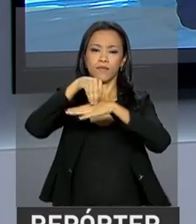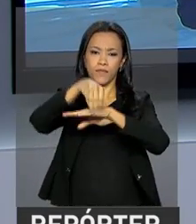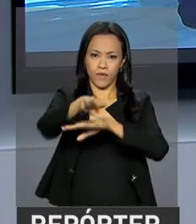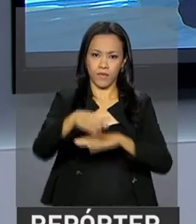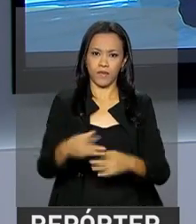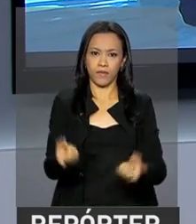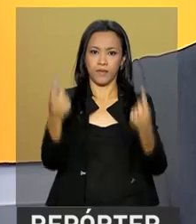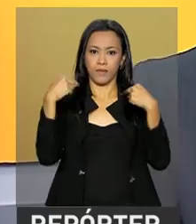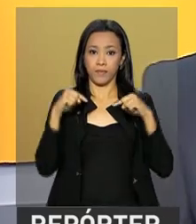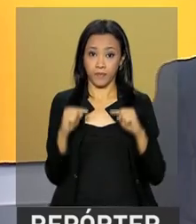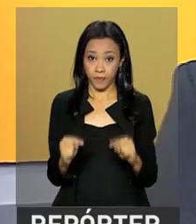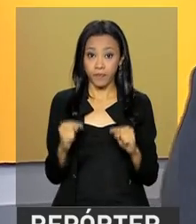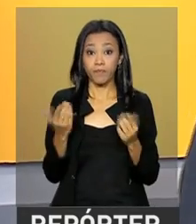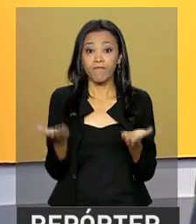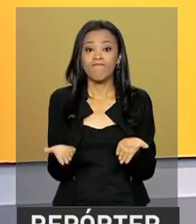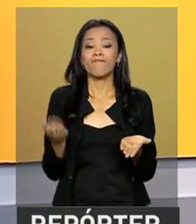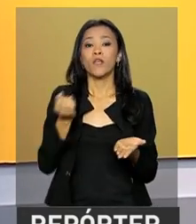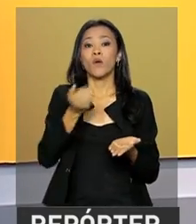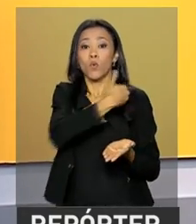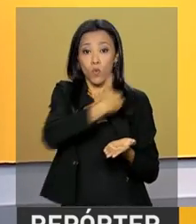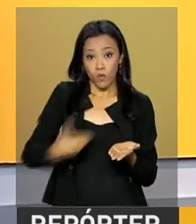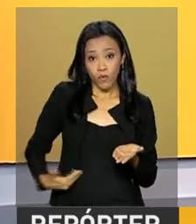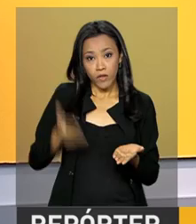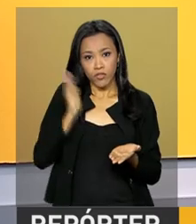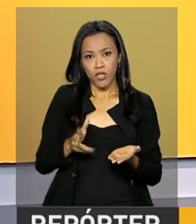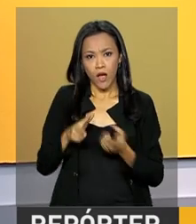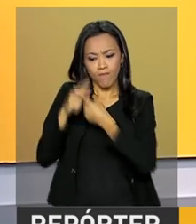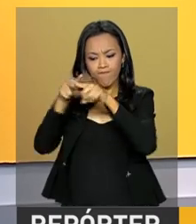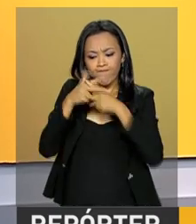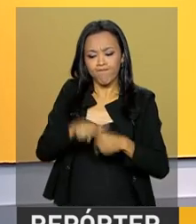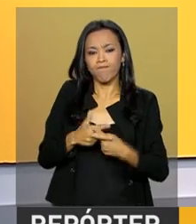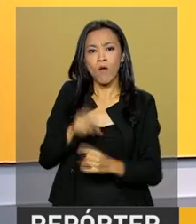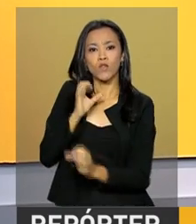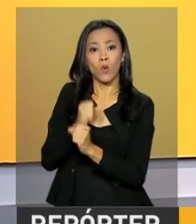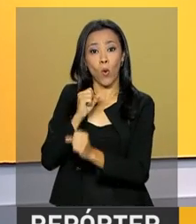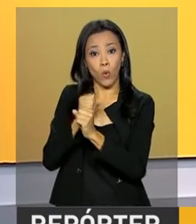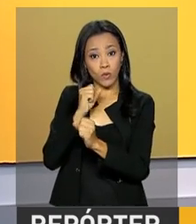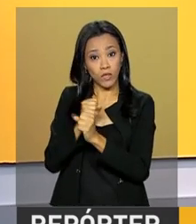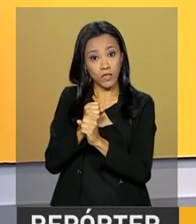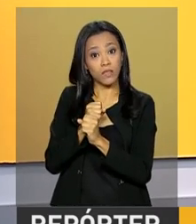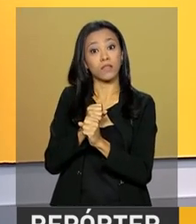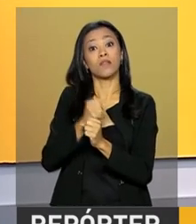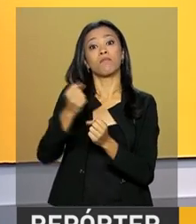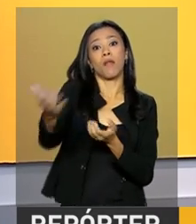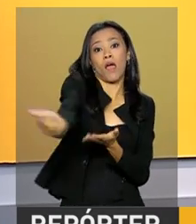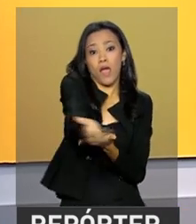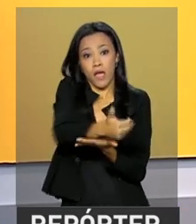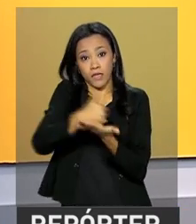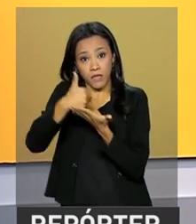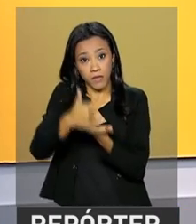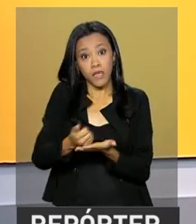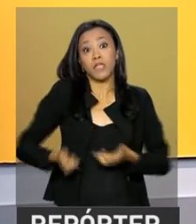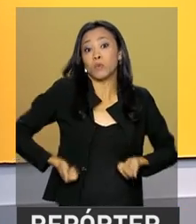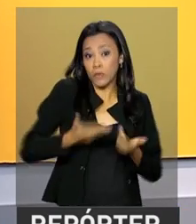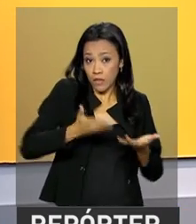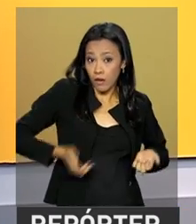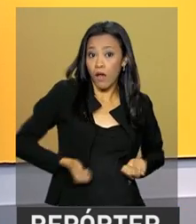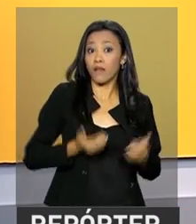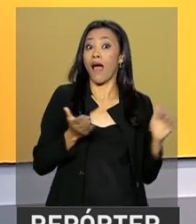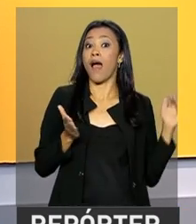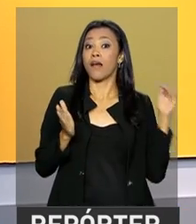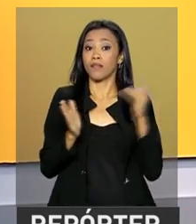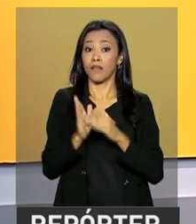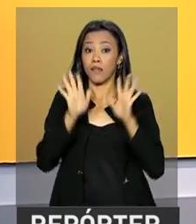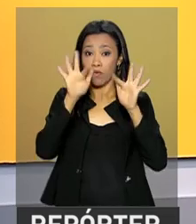Palácio do Planalto e olha o governo atualizou as contas do que tem a receber e dos gastos que precisa fazer até o fim